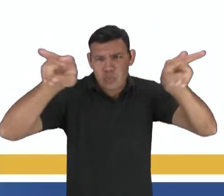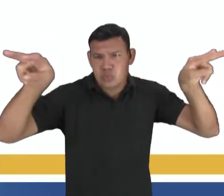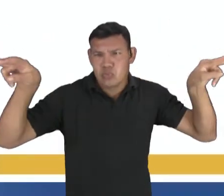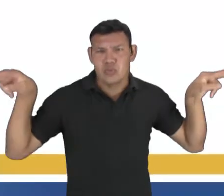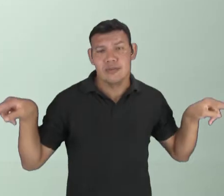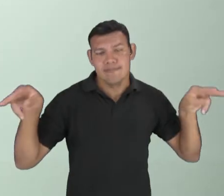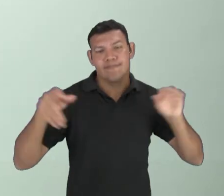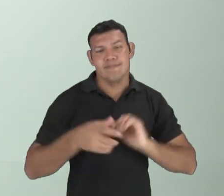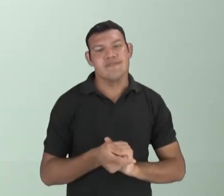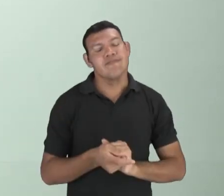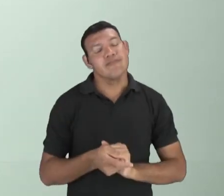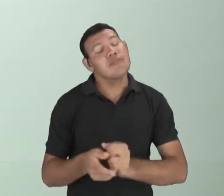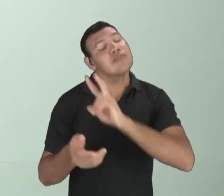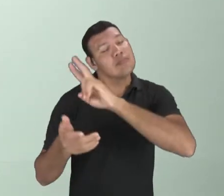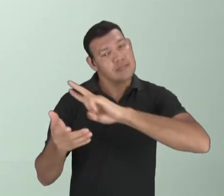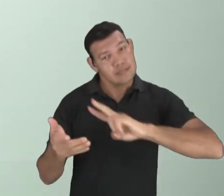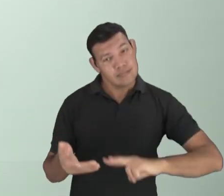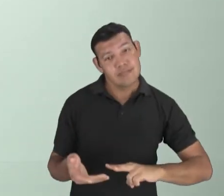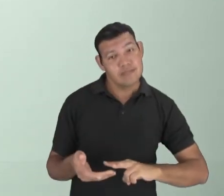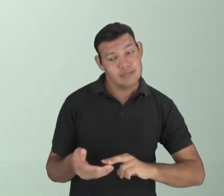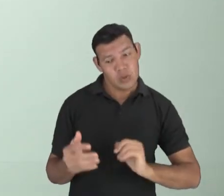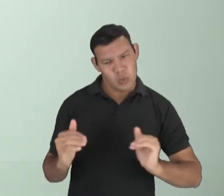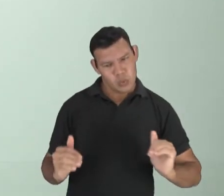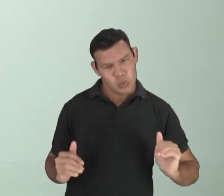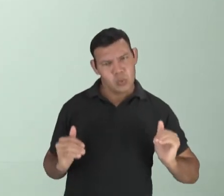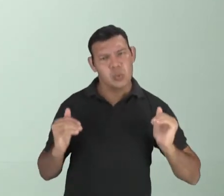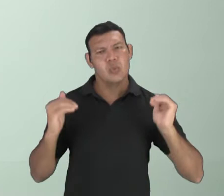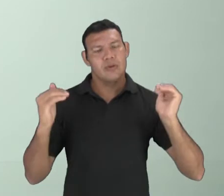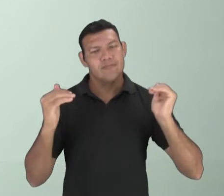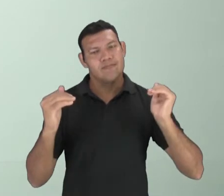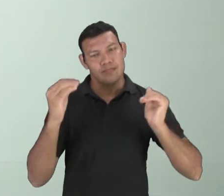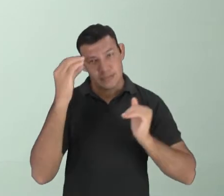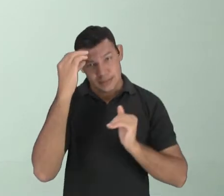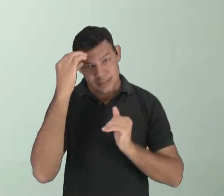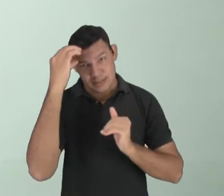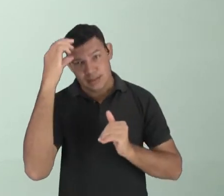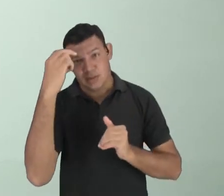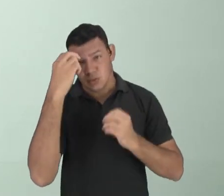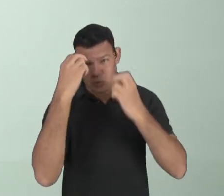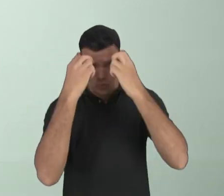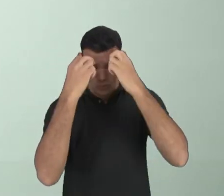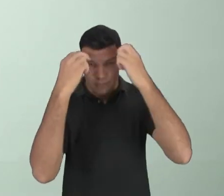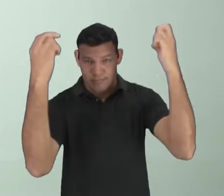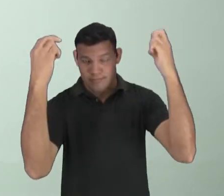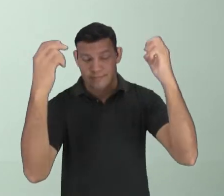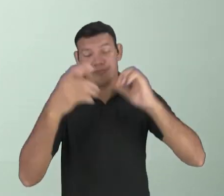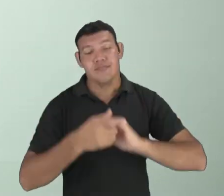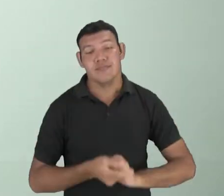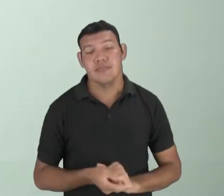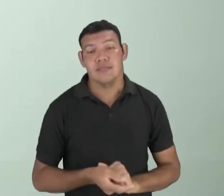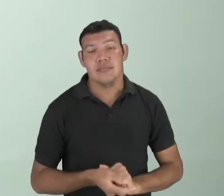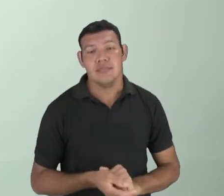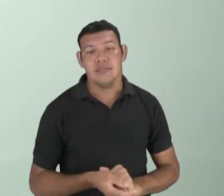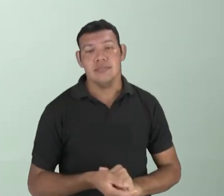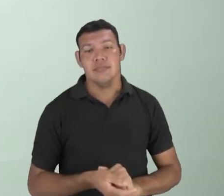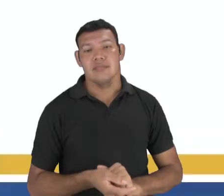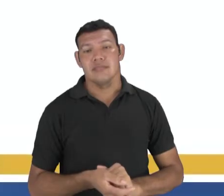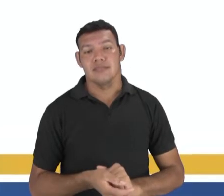redor. Isso é ler e crescer intelectualmente, certo?